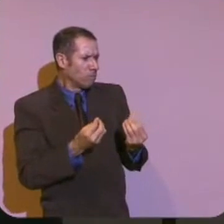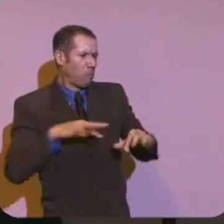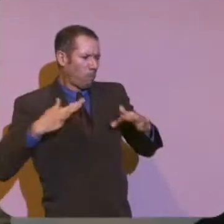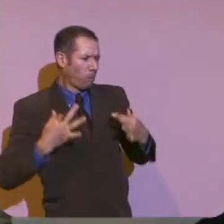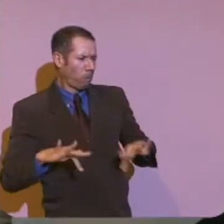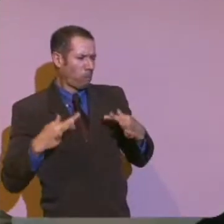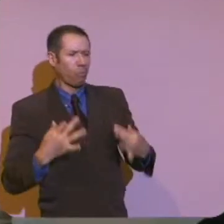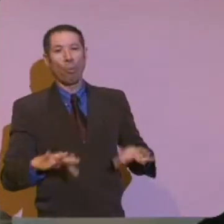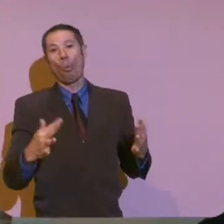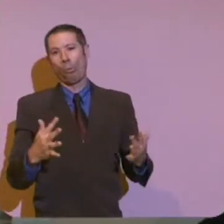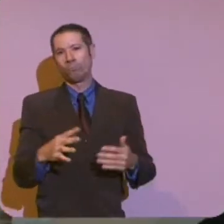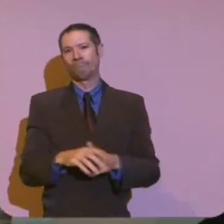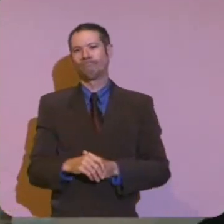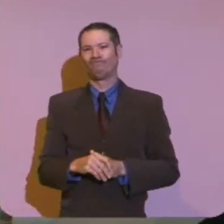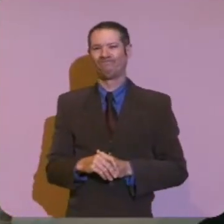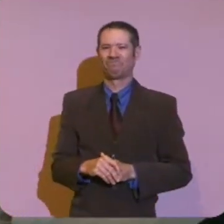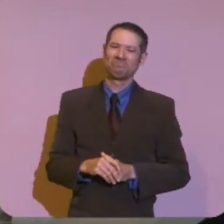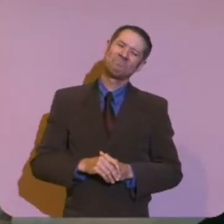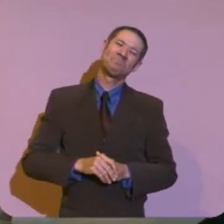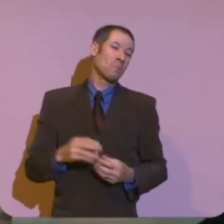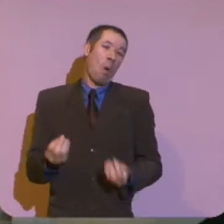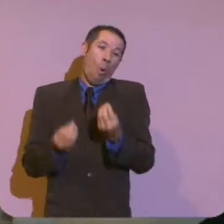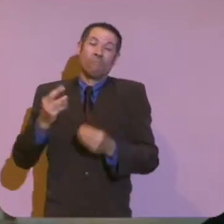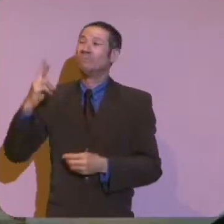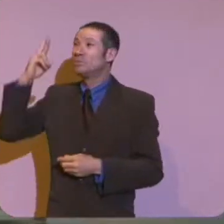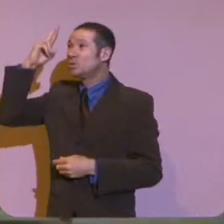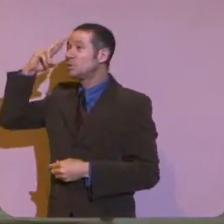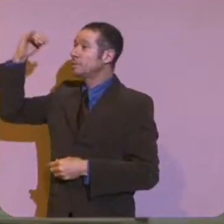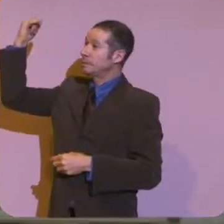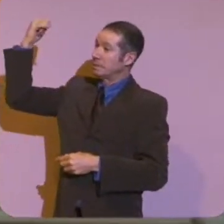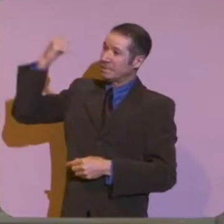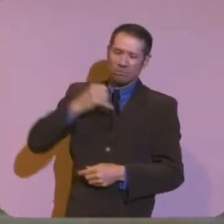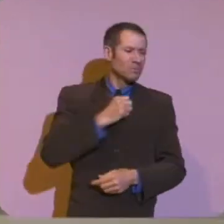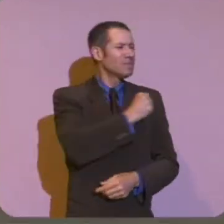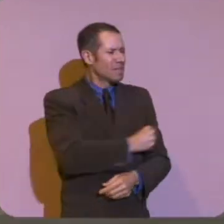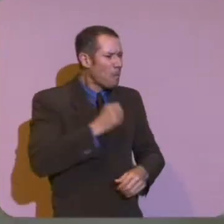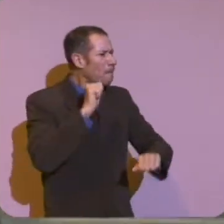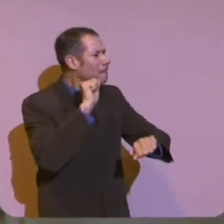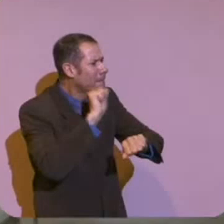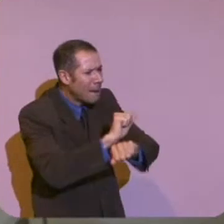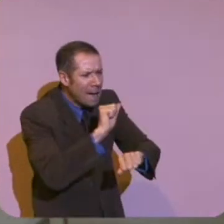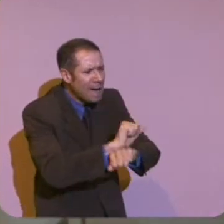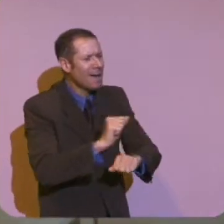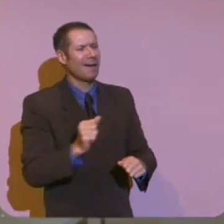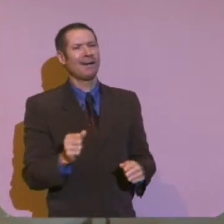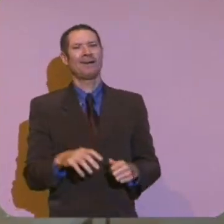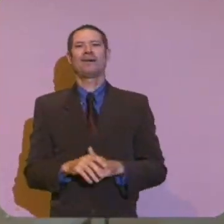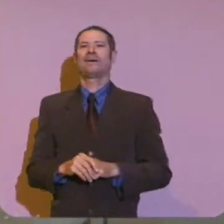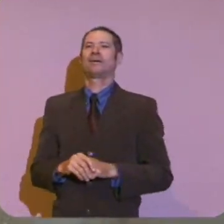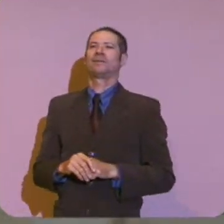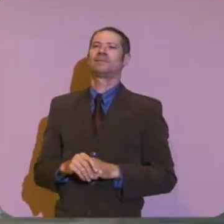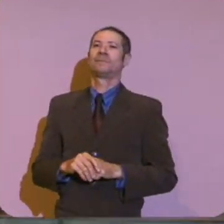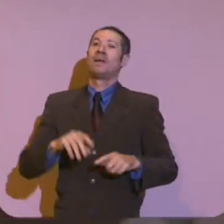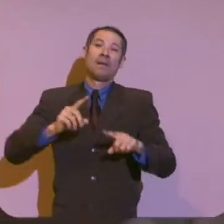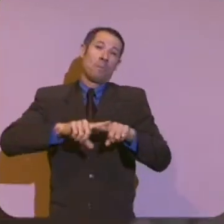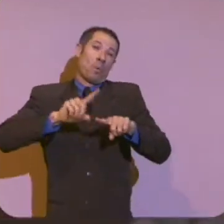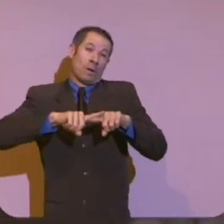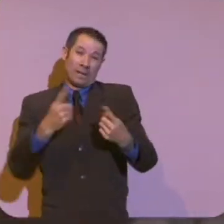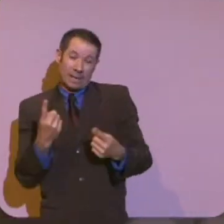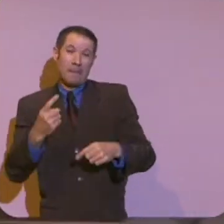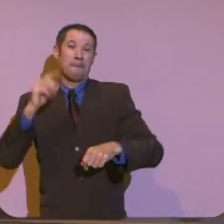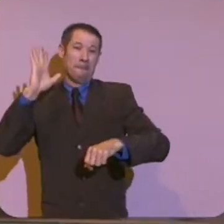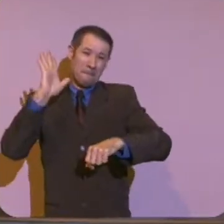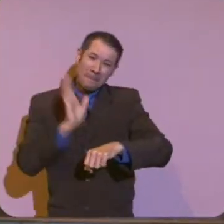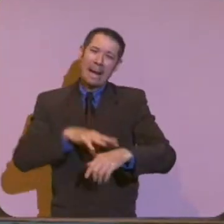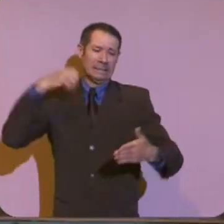dor. É como se o Senhor estivesse dizendo assim: Saulo, para, porque quanto mais